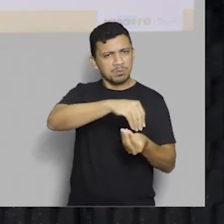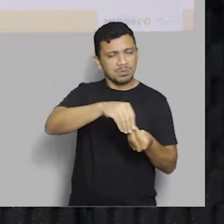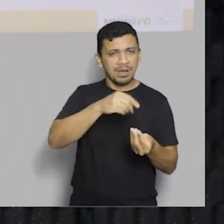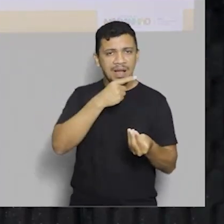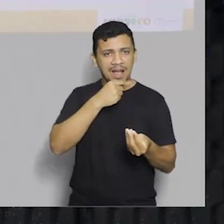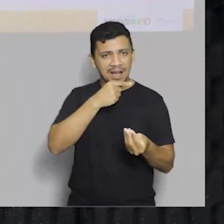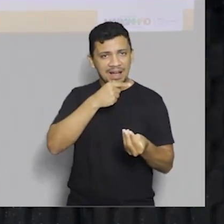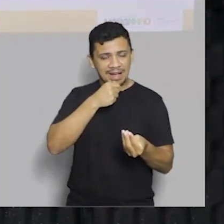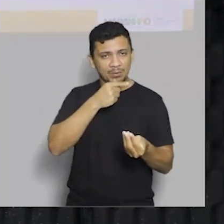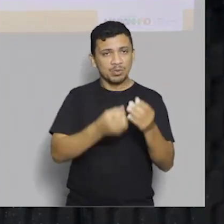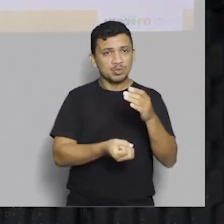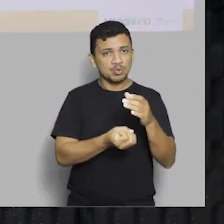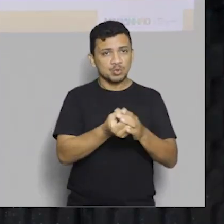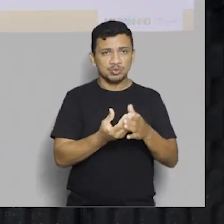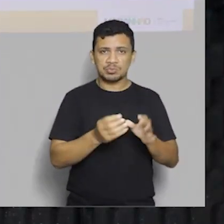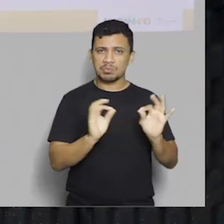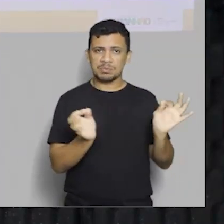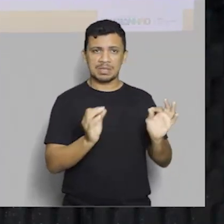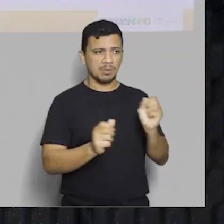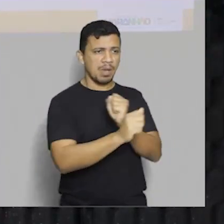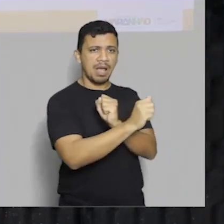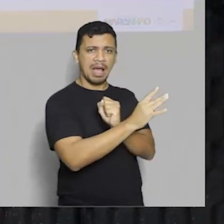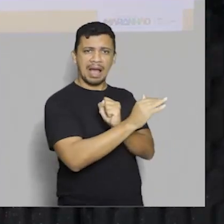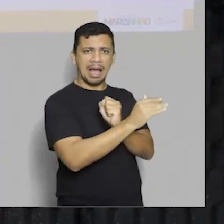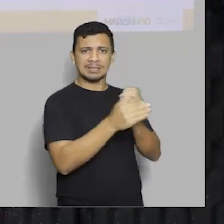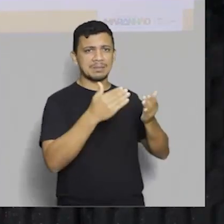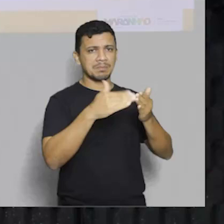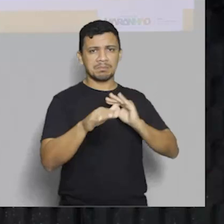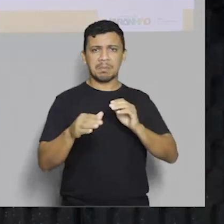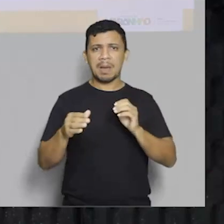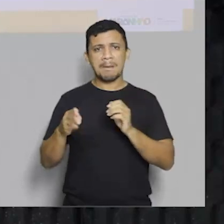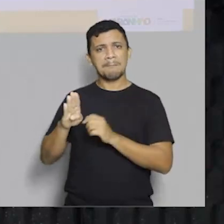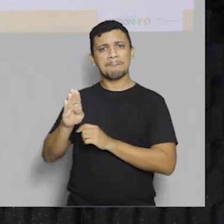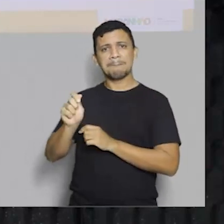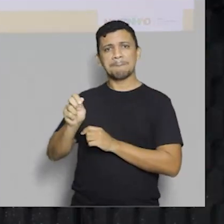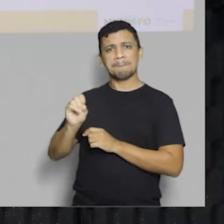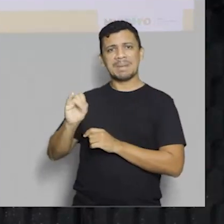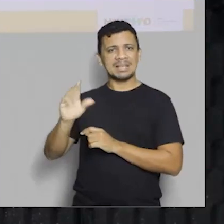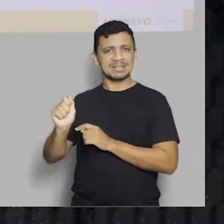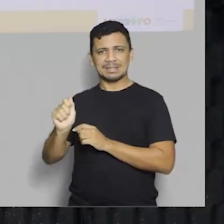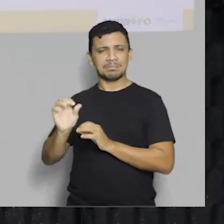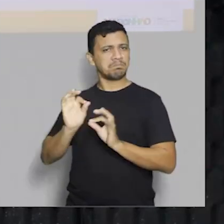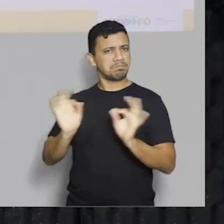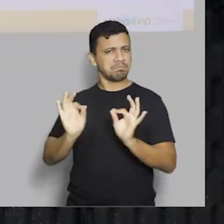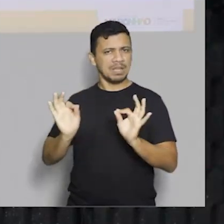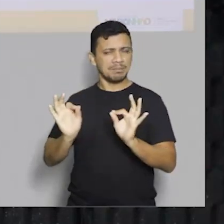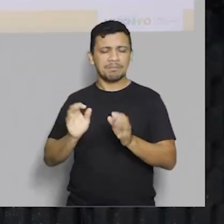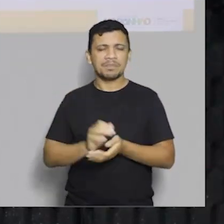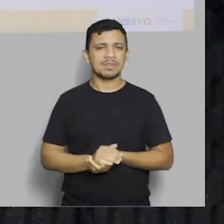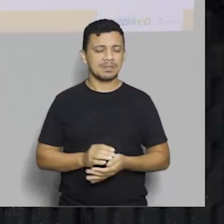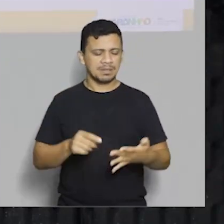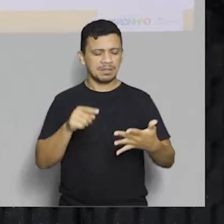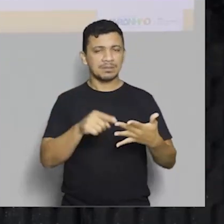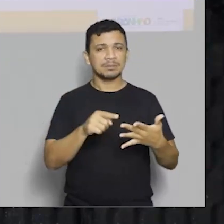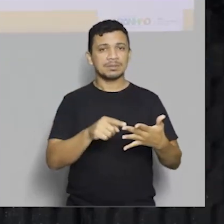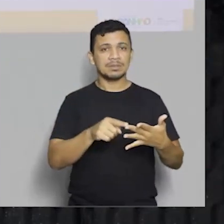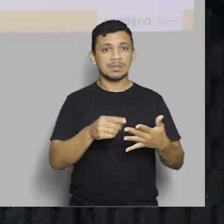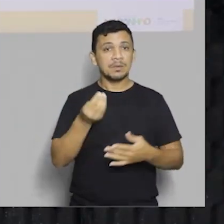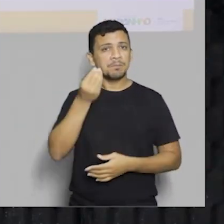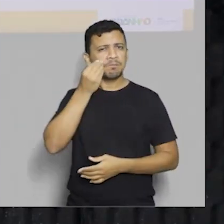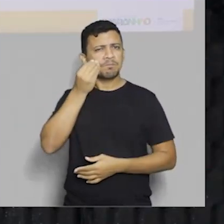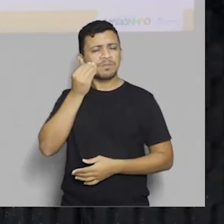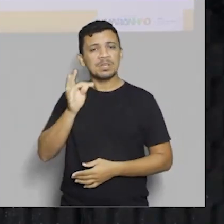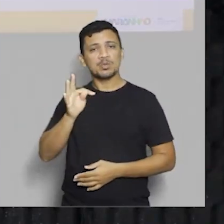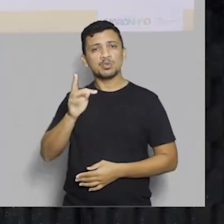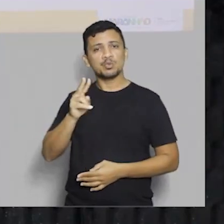solução neutra, nem ácida, nem básica. Letra C, medida da turbidez de uma